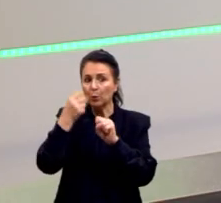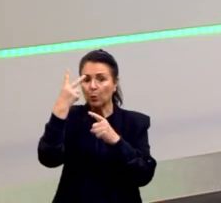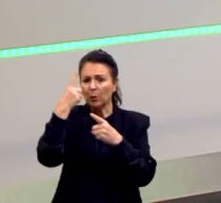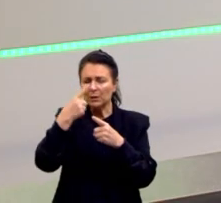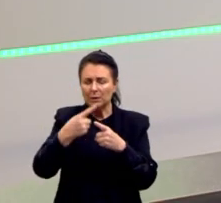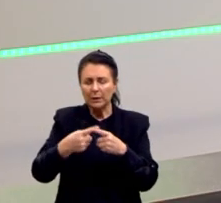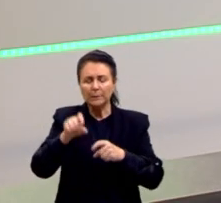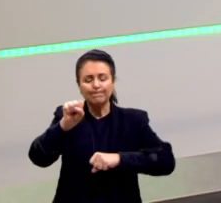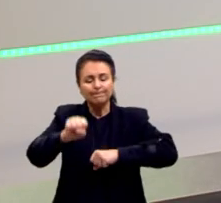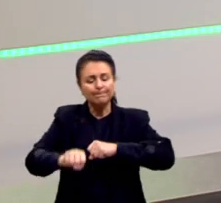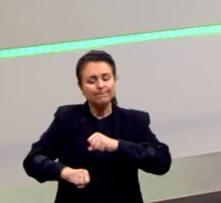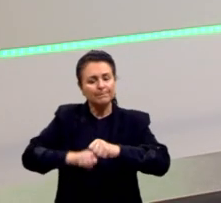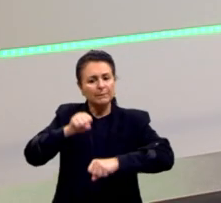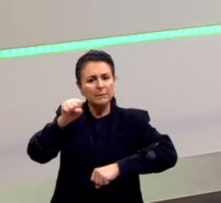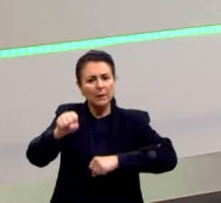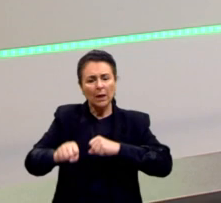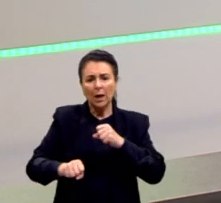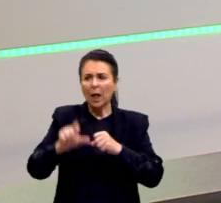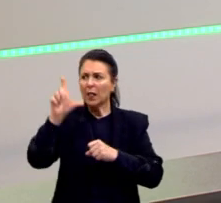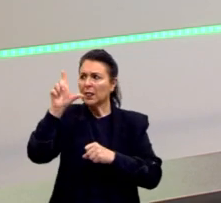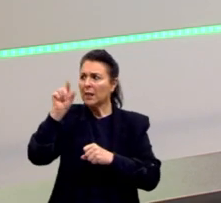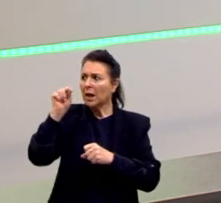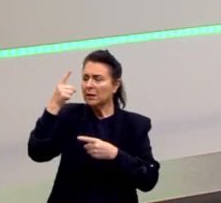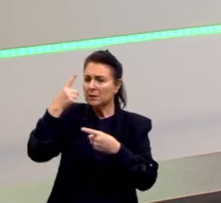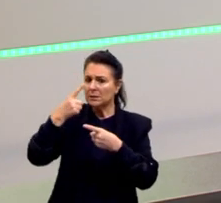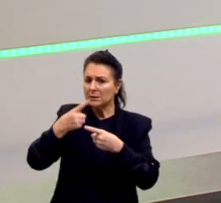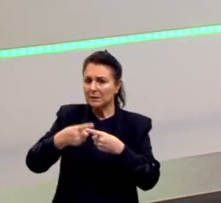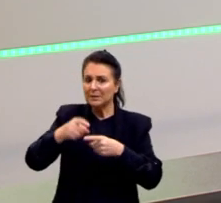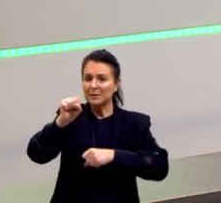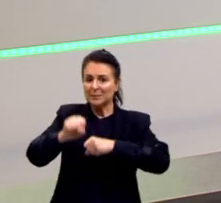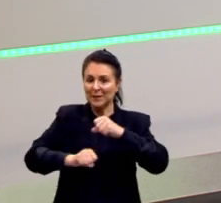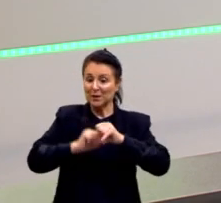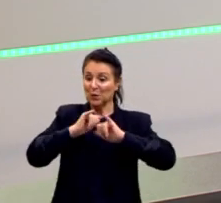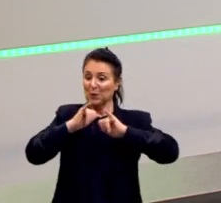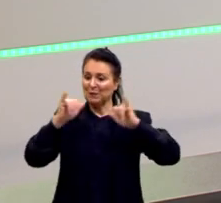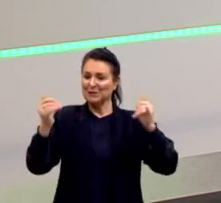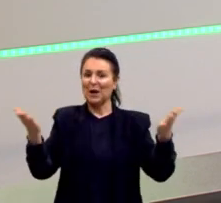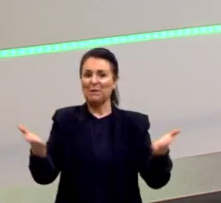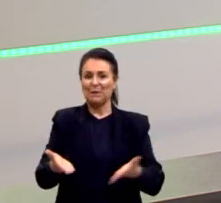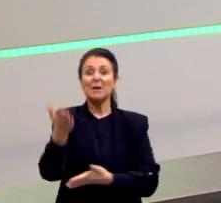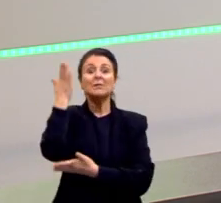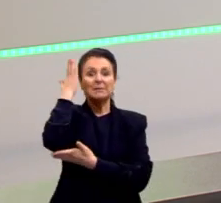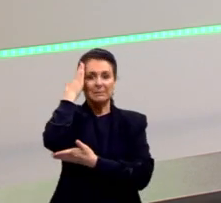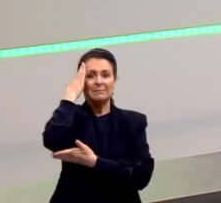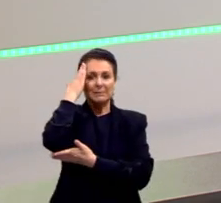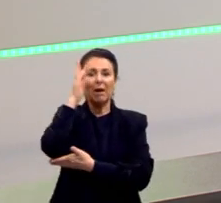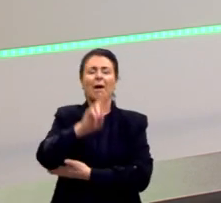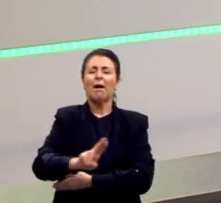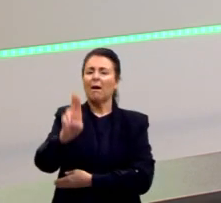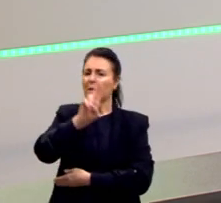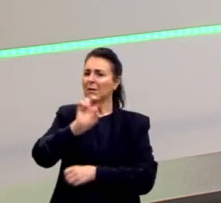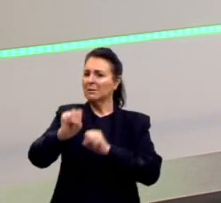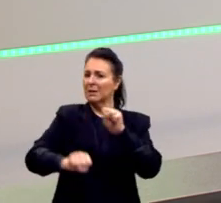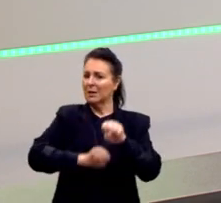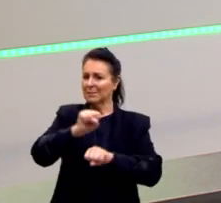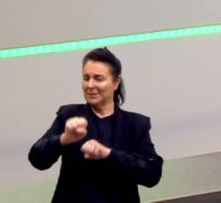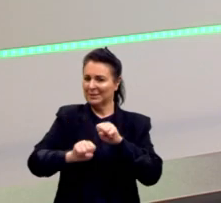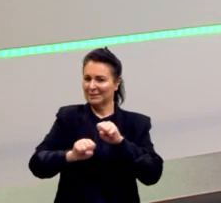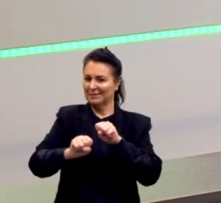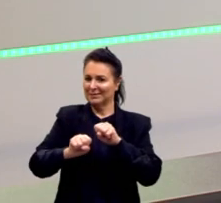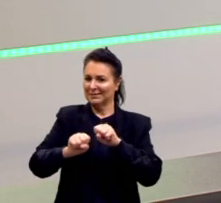vezes e funciona lá pela décima vez vocês vão do seu sair andar de bicicleta na então o